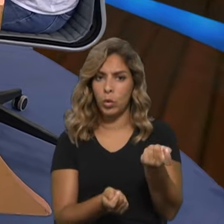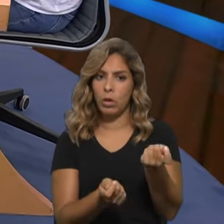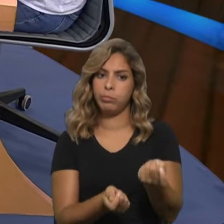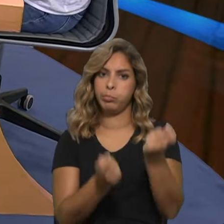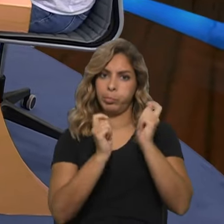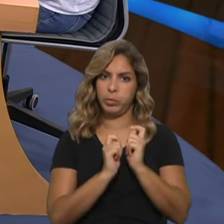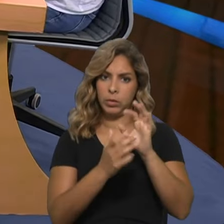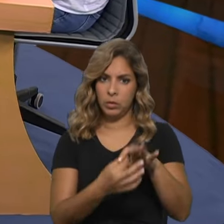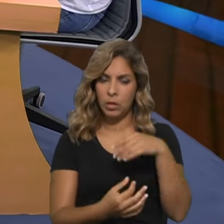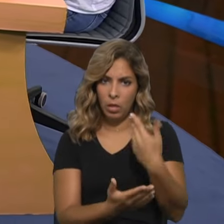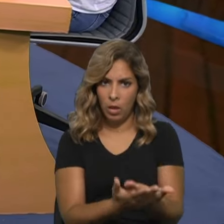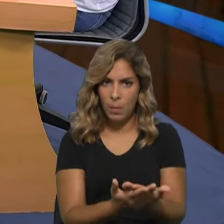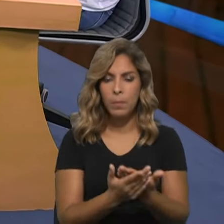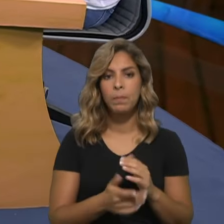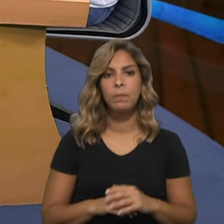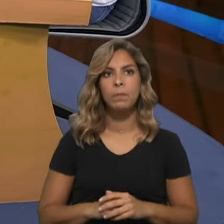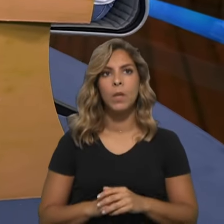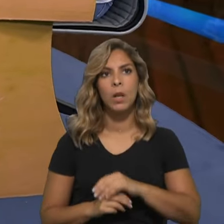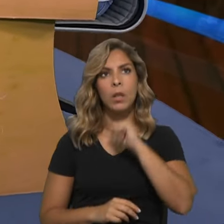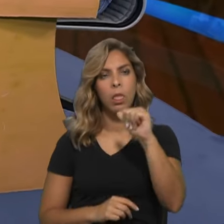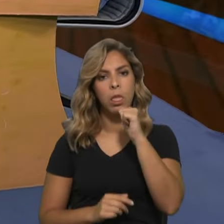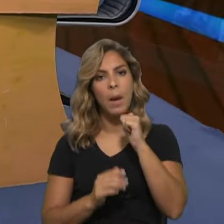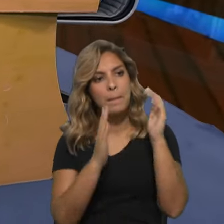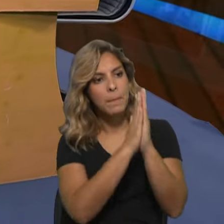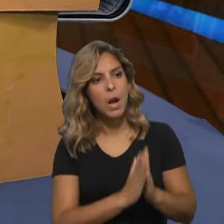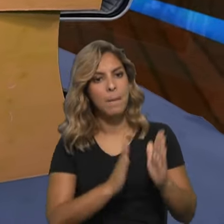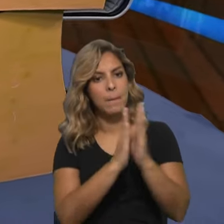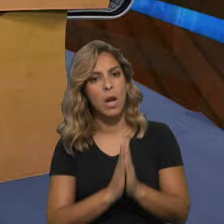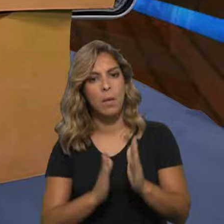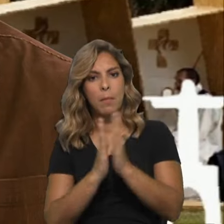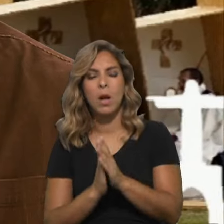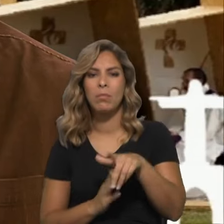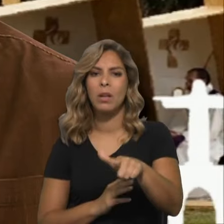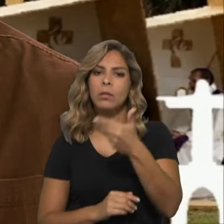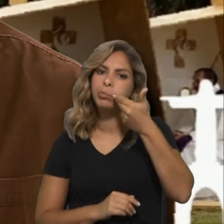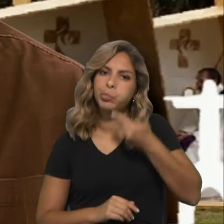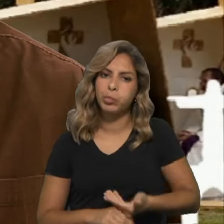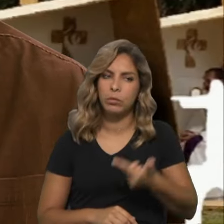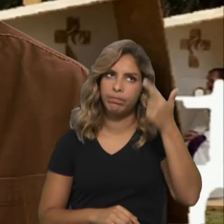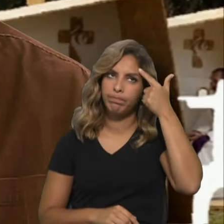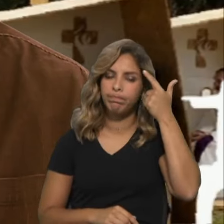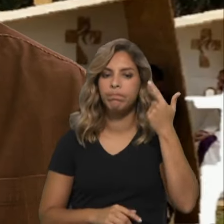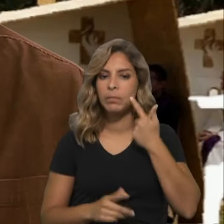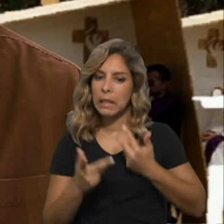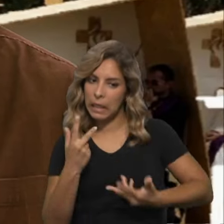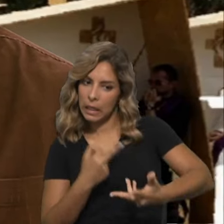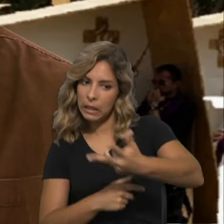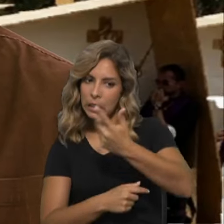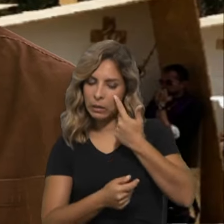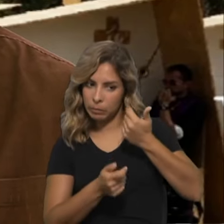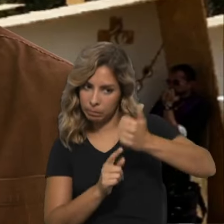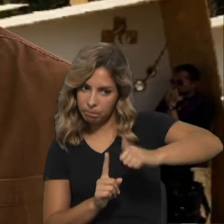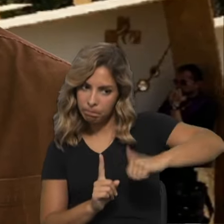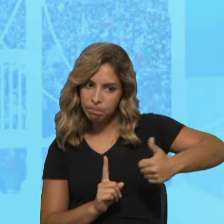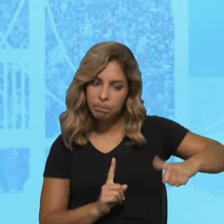ser e estandarizar e é importante que eles tenham capacidade crítica capacidade de fazer a sua